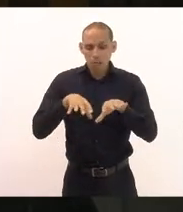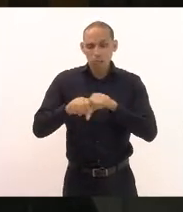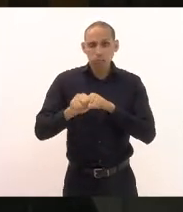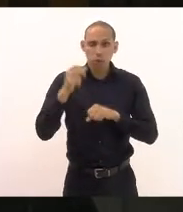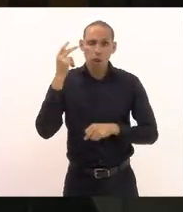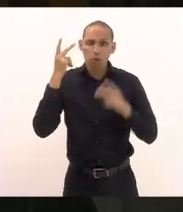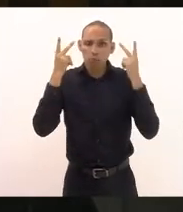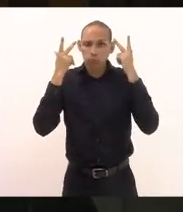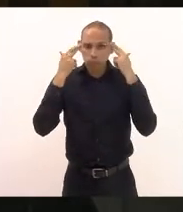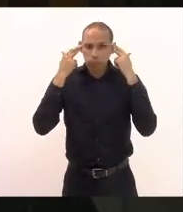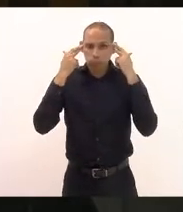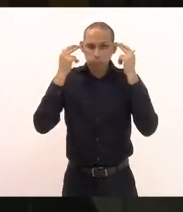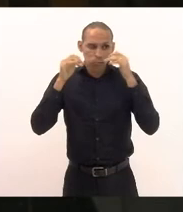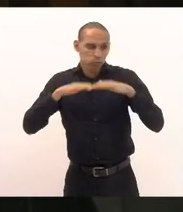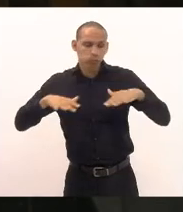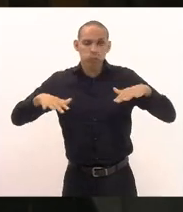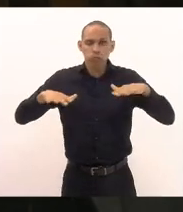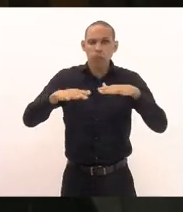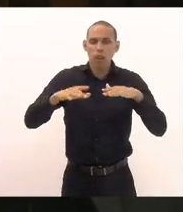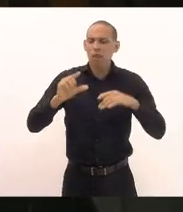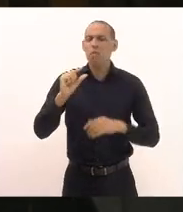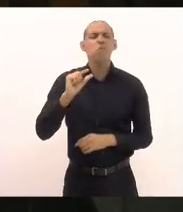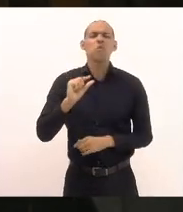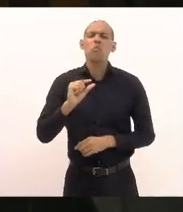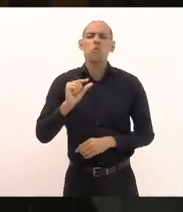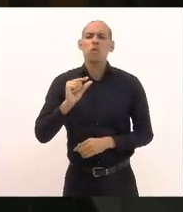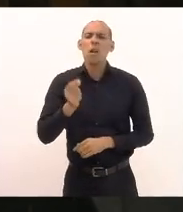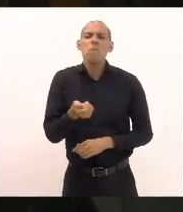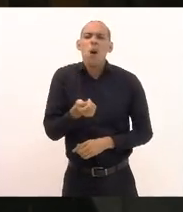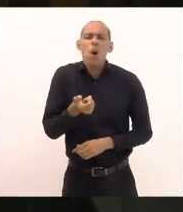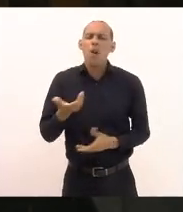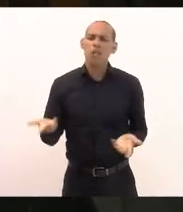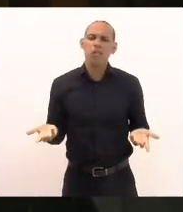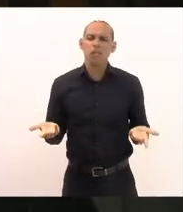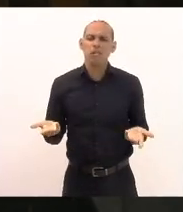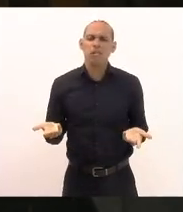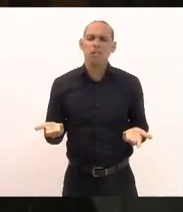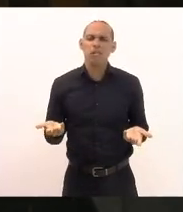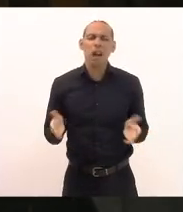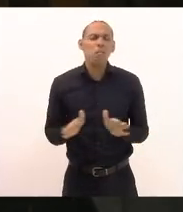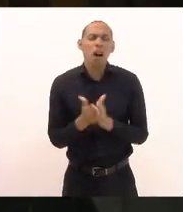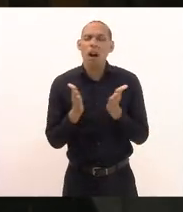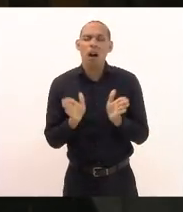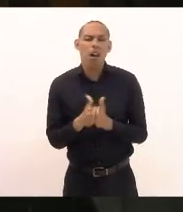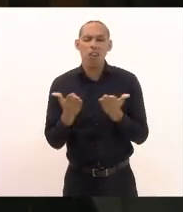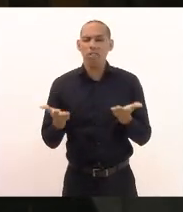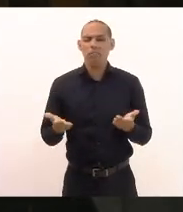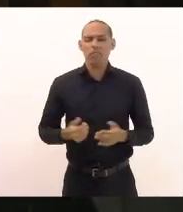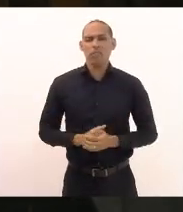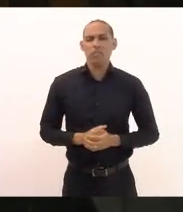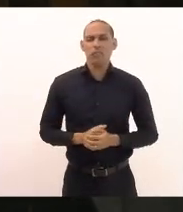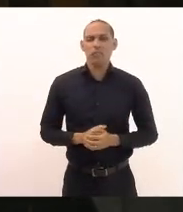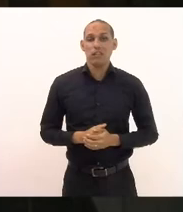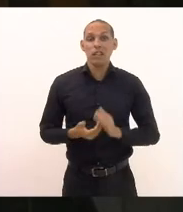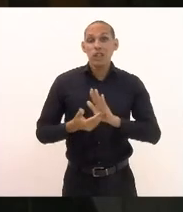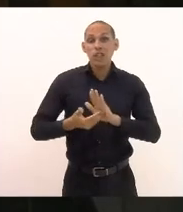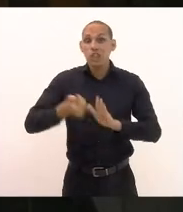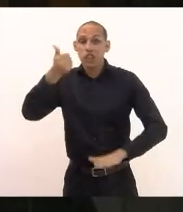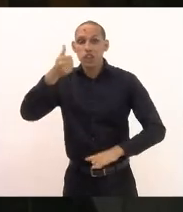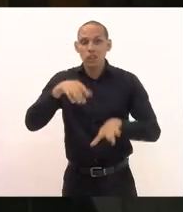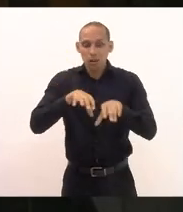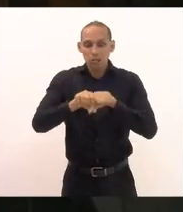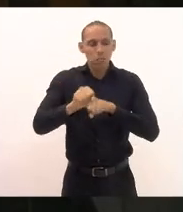comum é muito pequena, é pouco, é pobre. Ela tira da formação